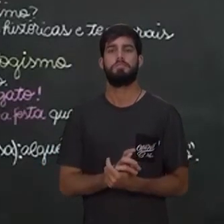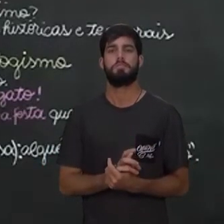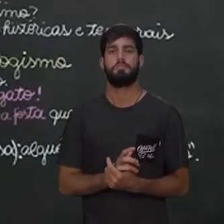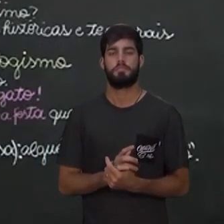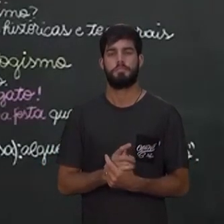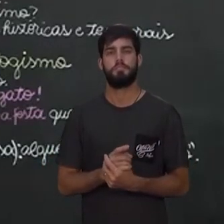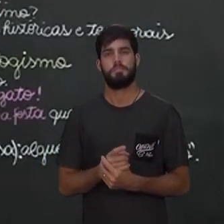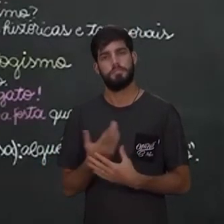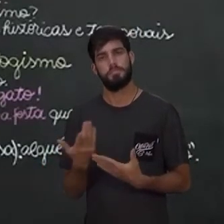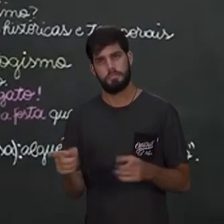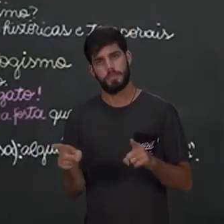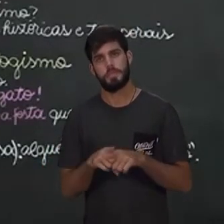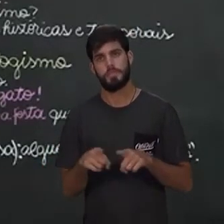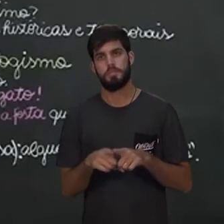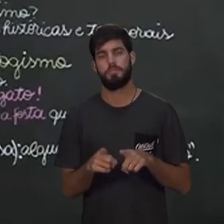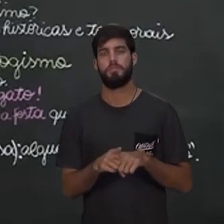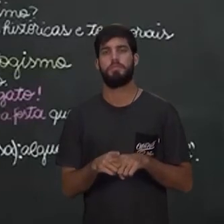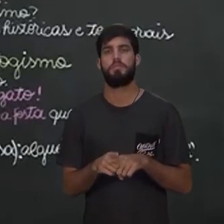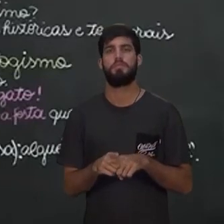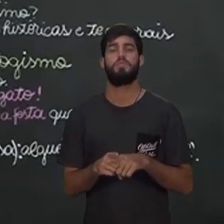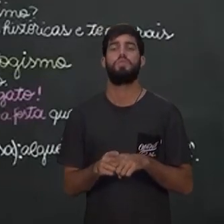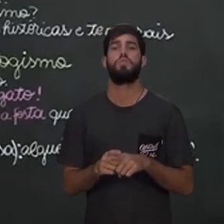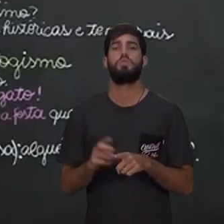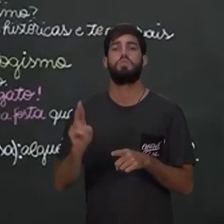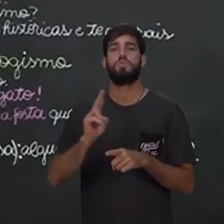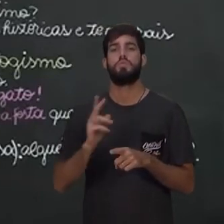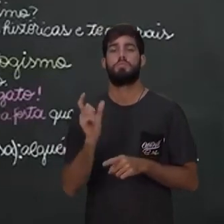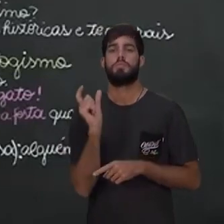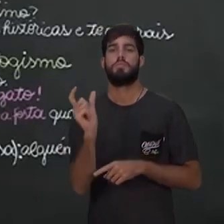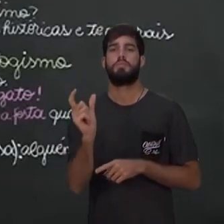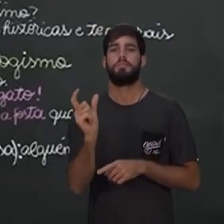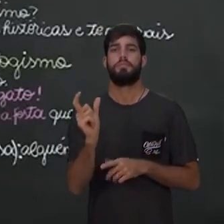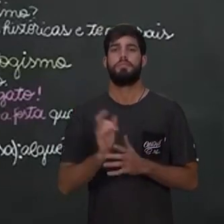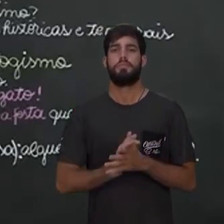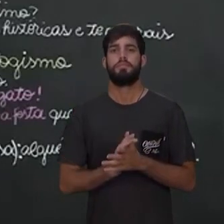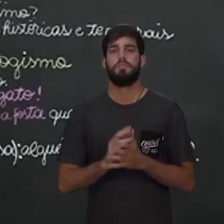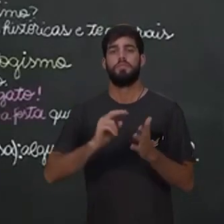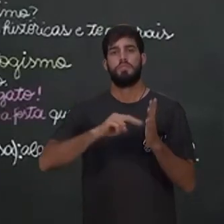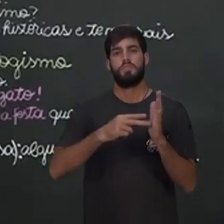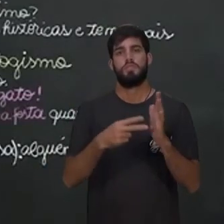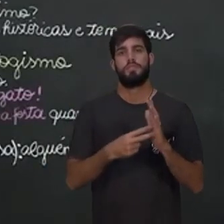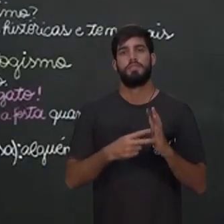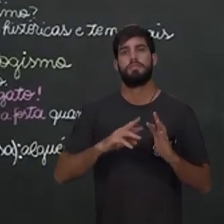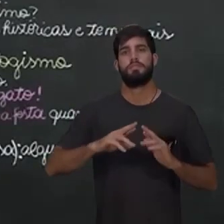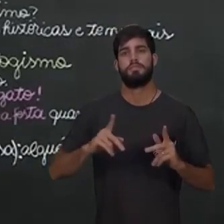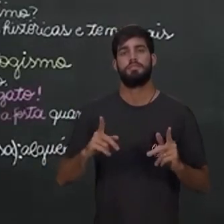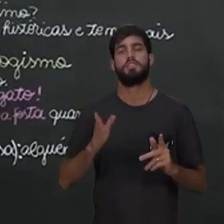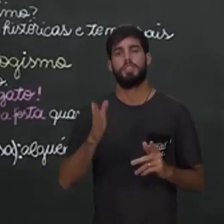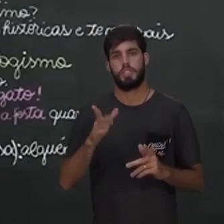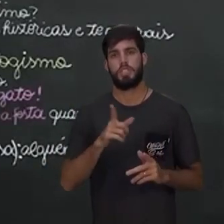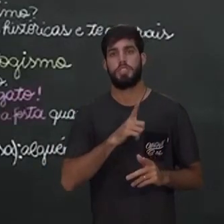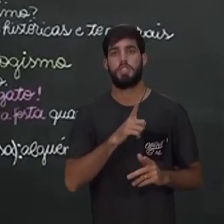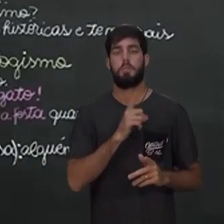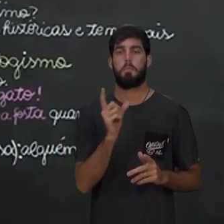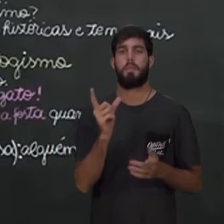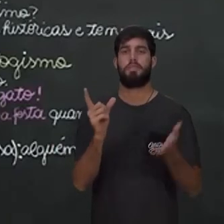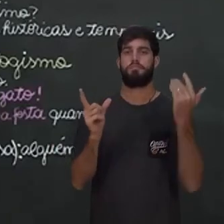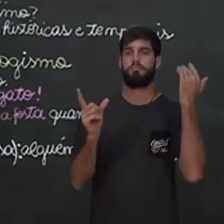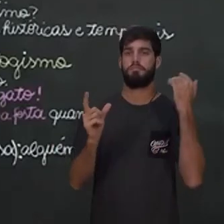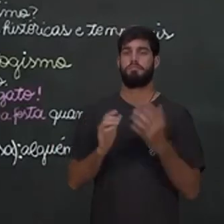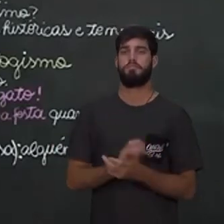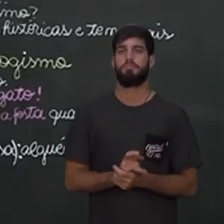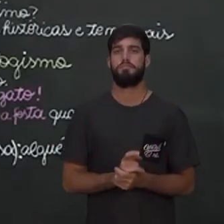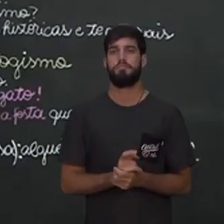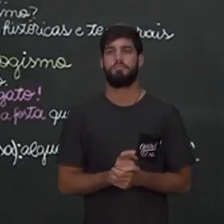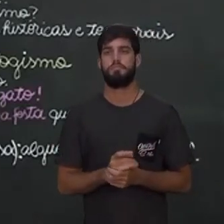de neologismo, já que é a atribuição, a utilização de uma palavra ou a ressignificação de uma palavra que já existe dentro do